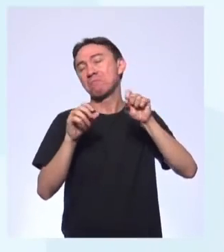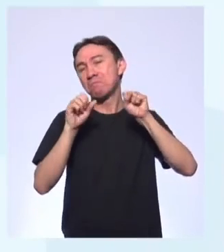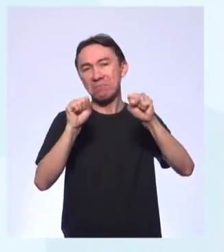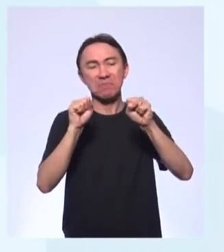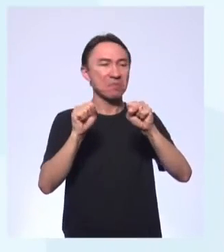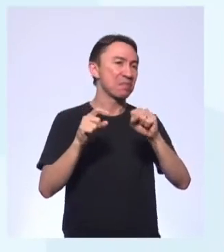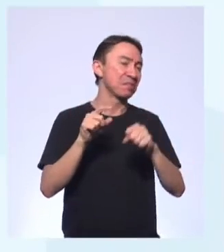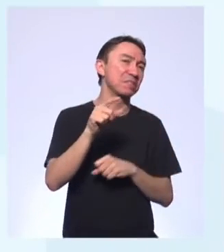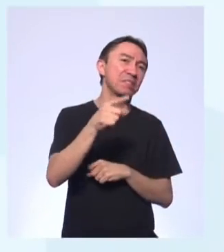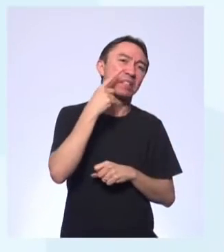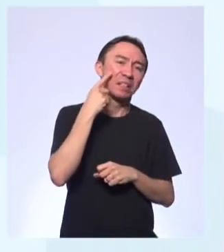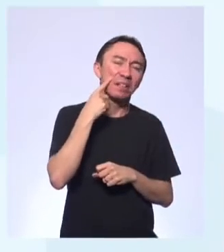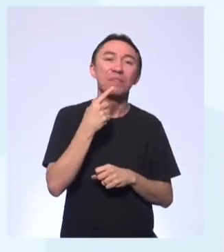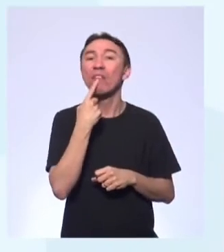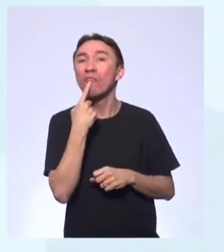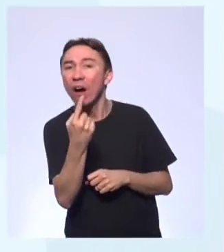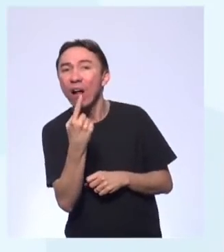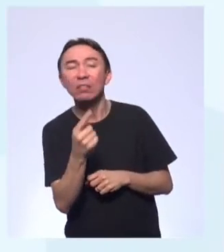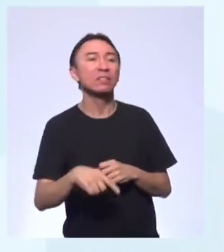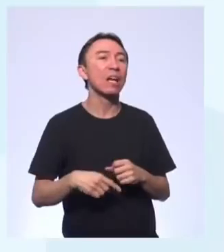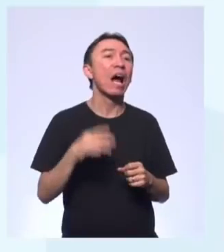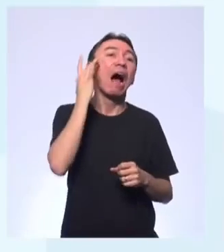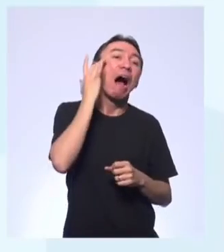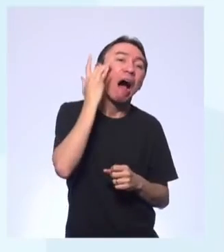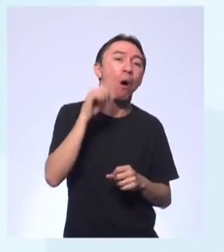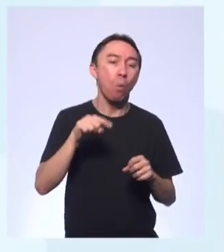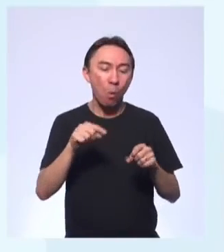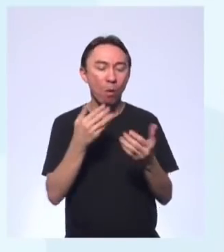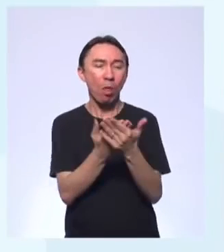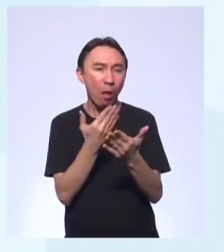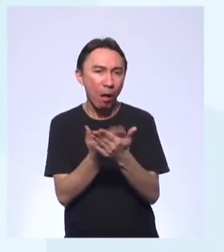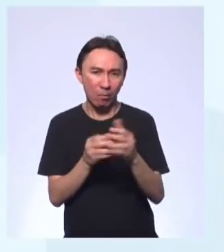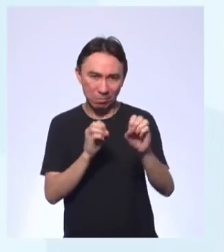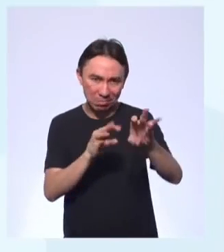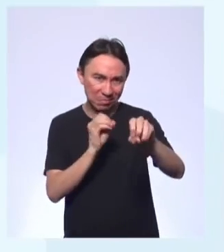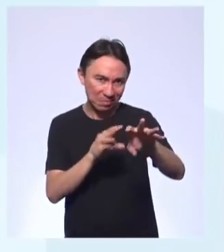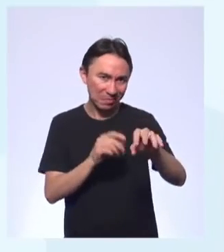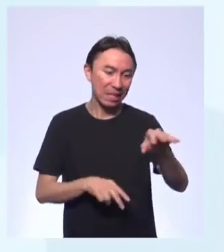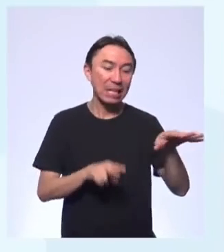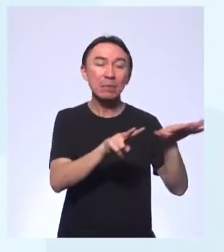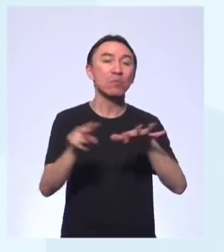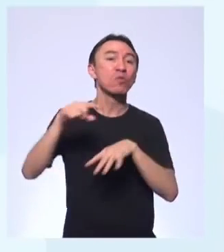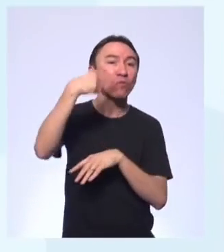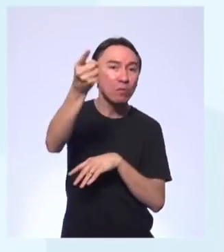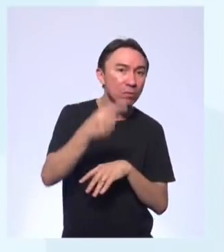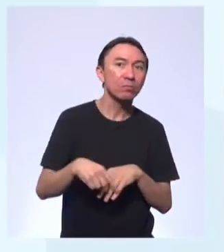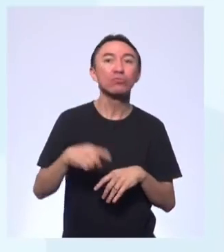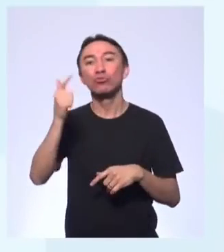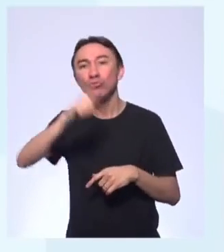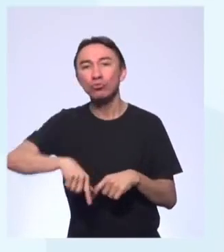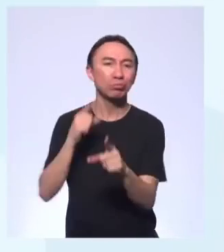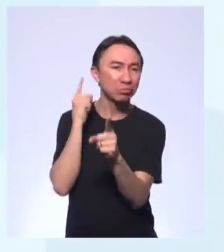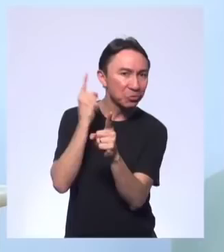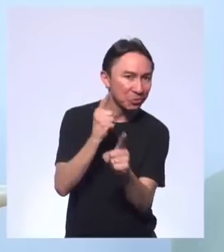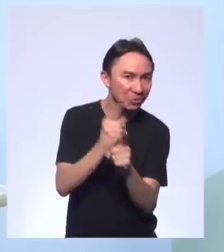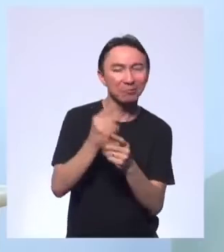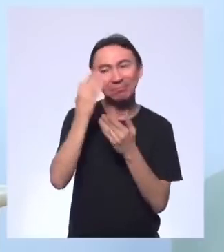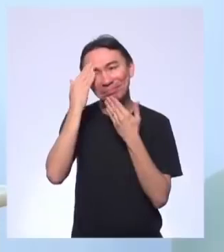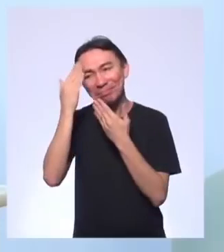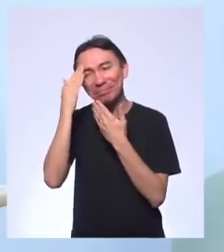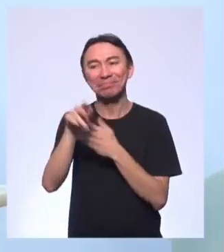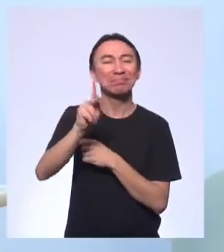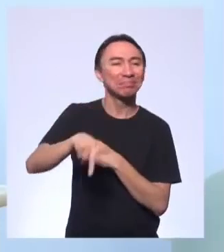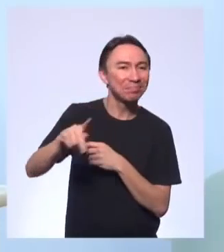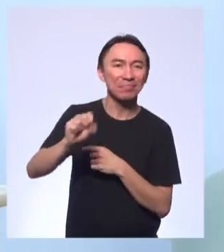vocês acharam da aula. E a gente se vê na semana que vem. Queria agradecer a professora Simone. Obrigada, Dani. E a participação de